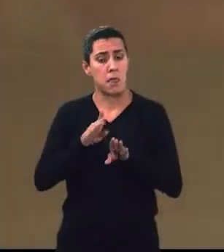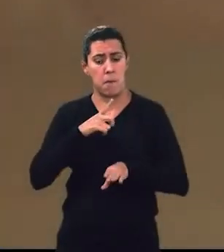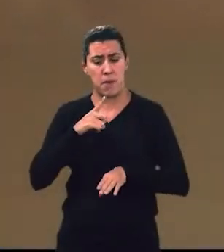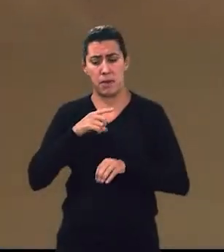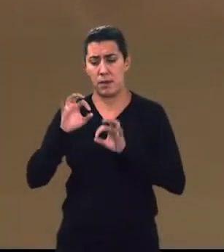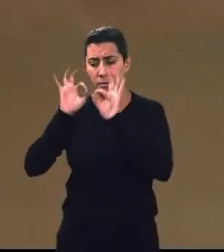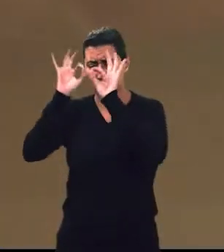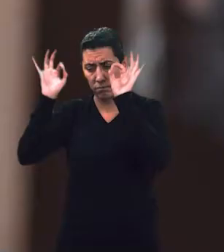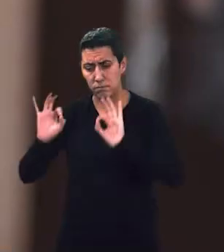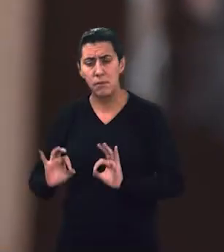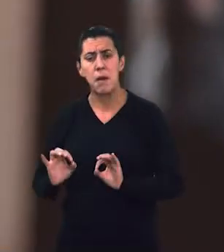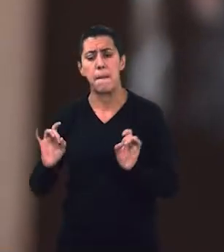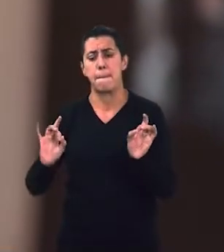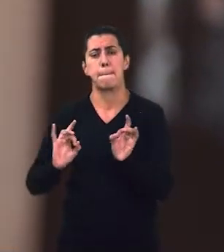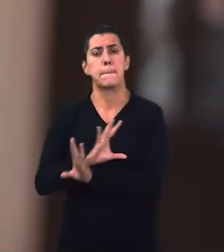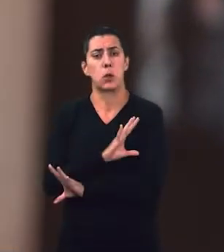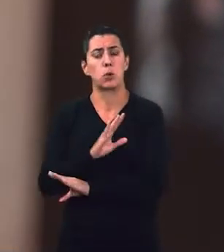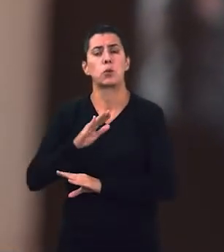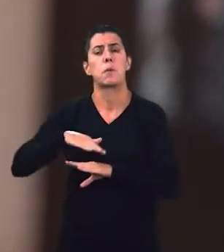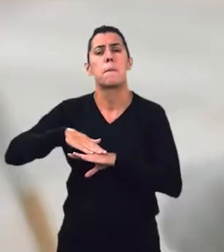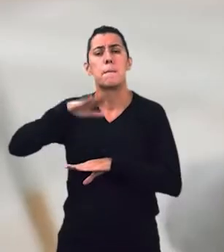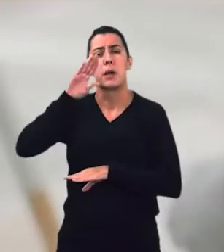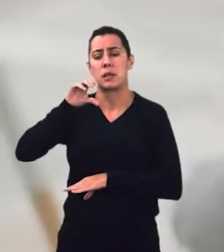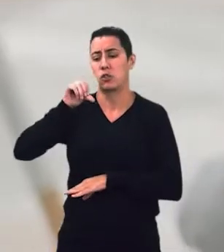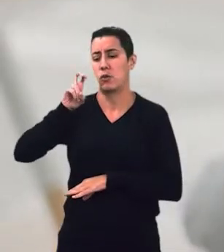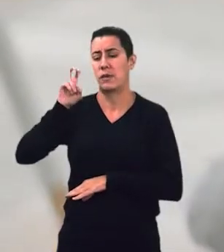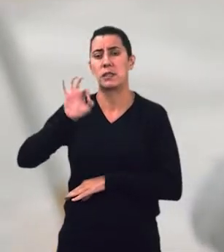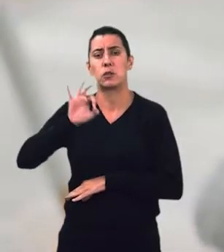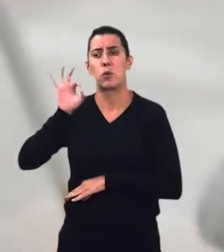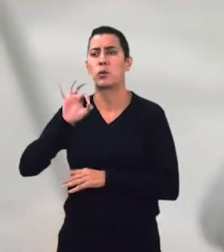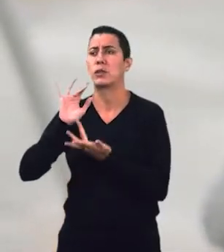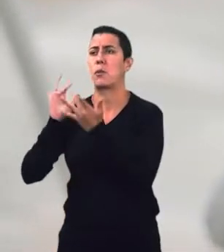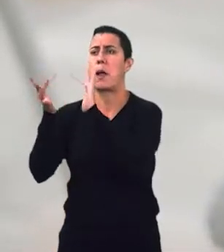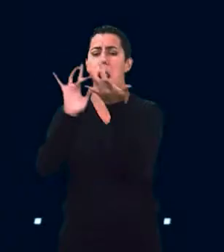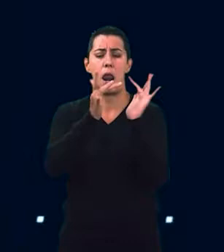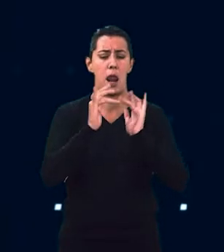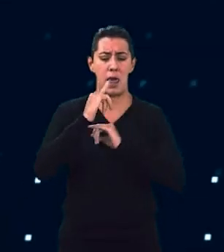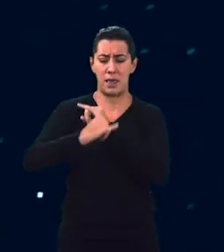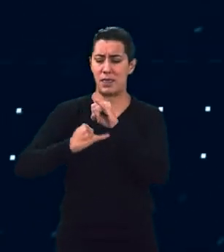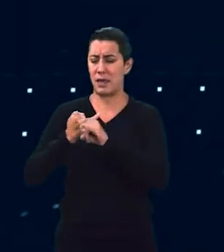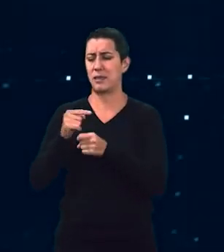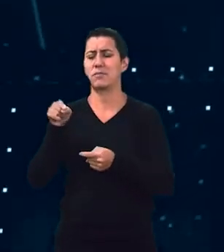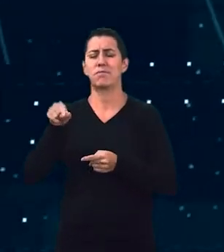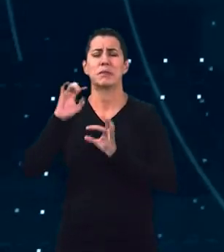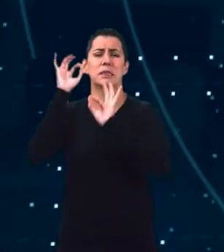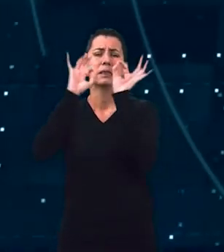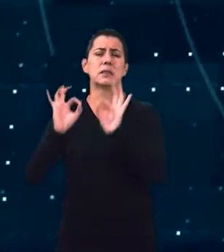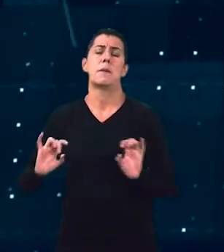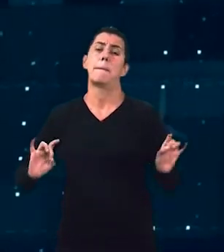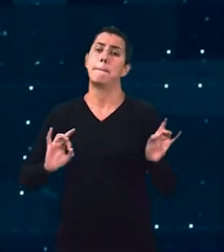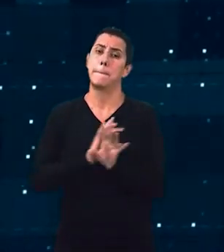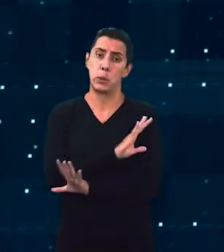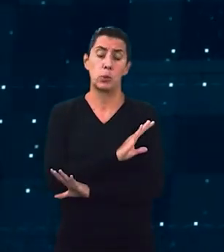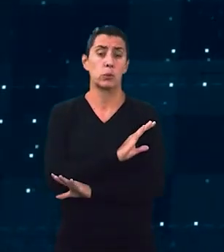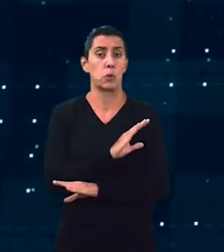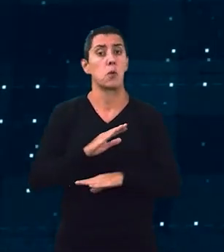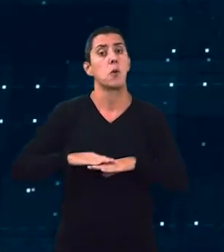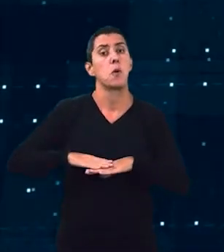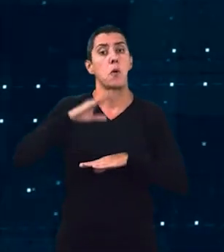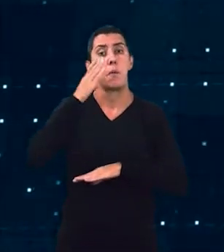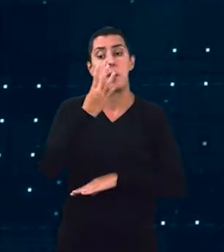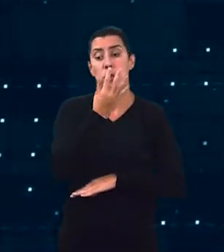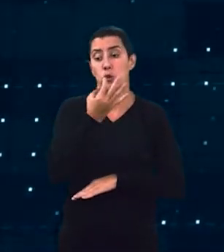que ajuda a conectar mais de 95% dos lares brasileiros. Além disso, colaboramos com mais de 400 parceiros